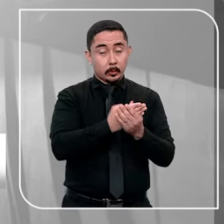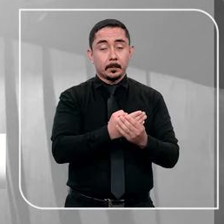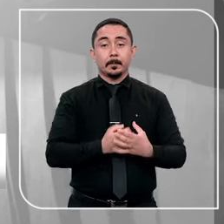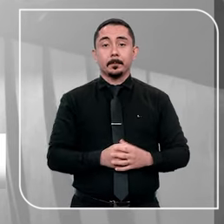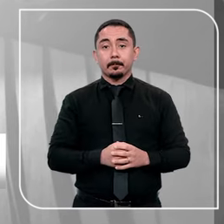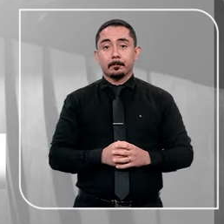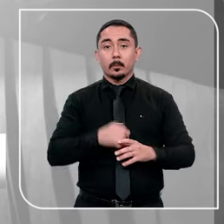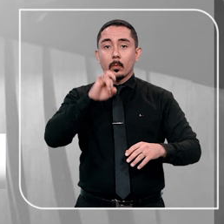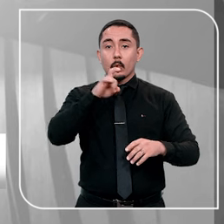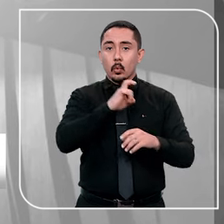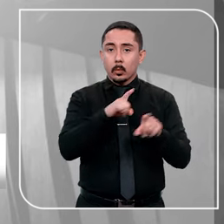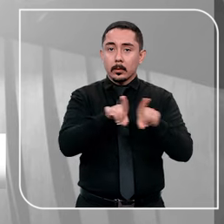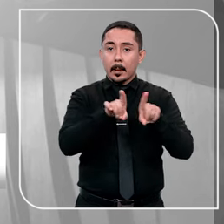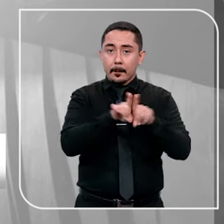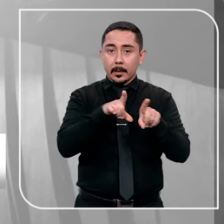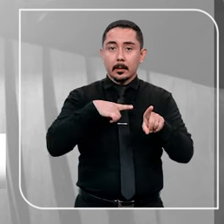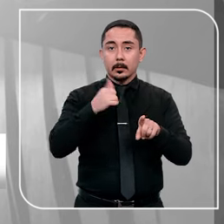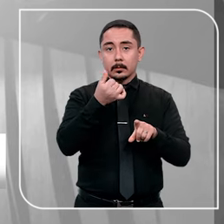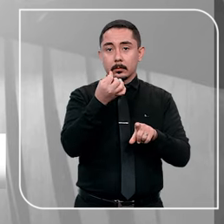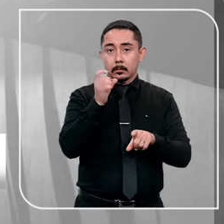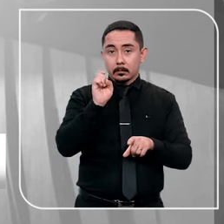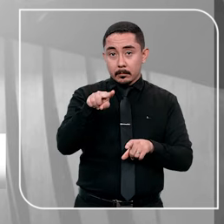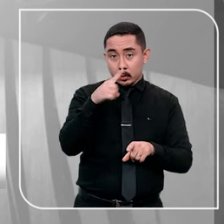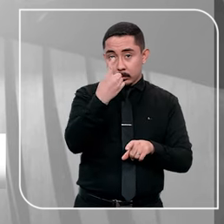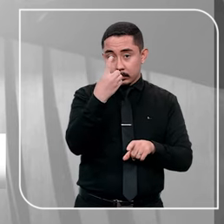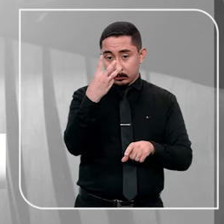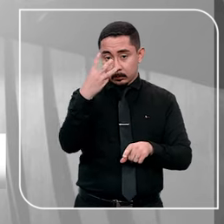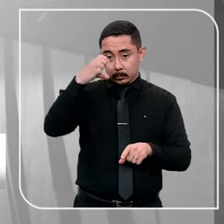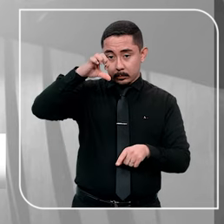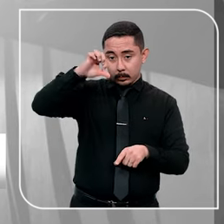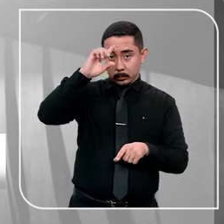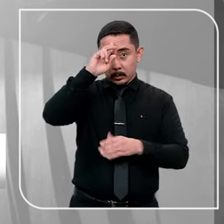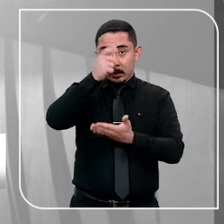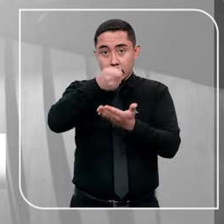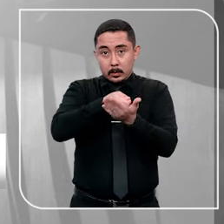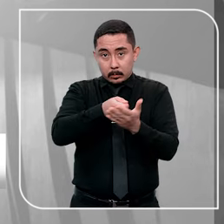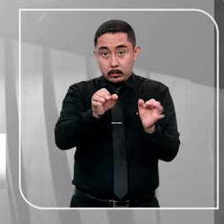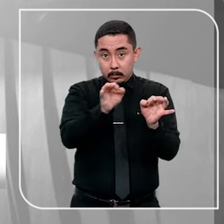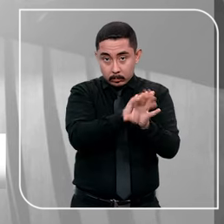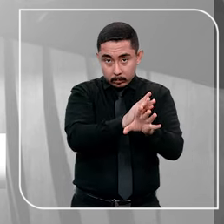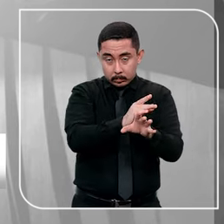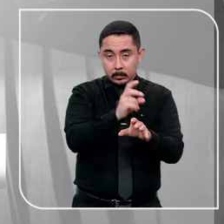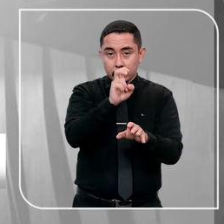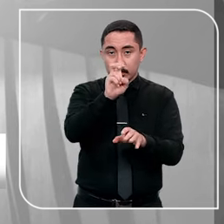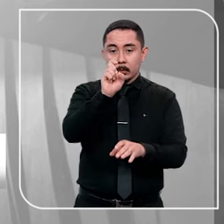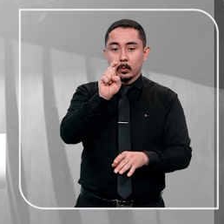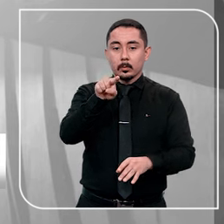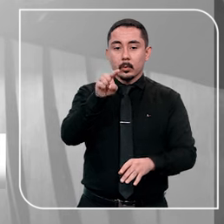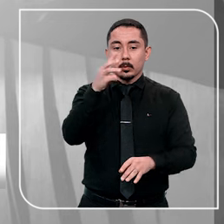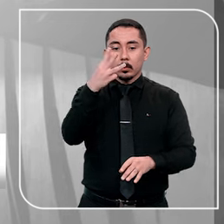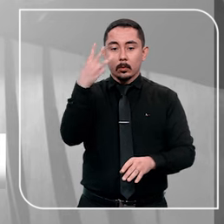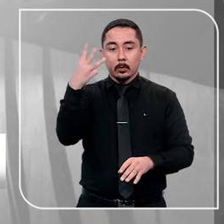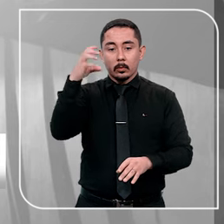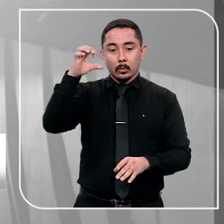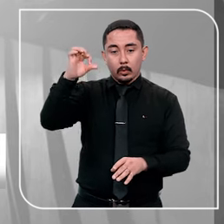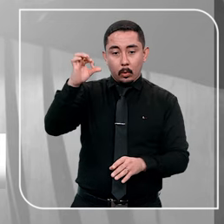6856 em Julho Ainda foram proferidas 16139 decisões terminativas